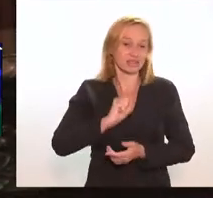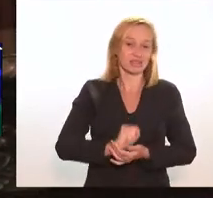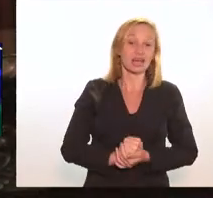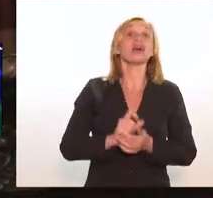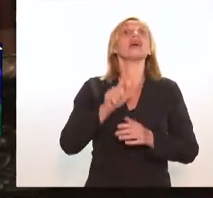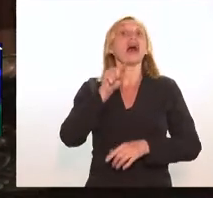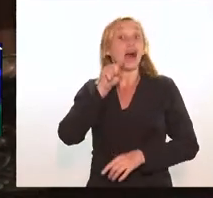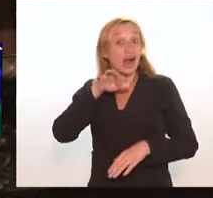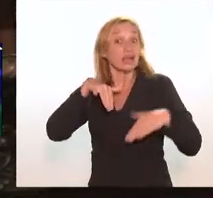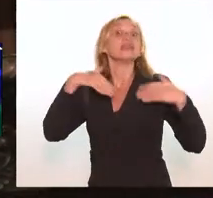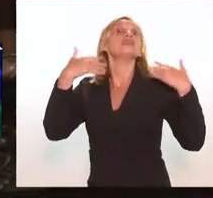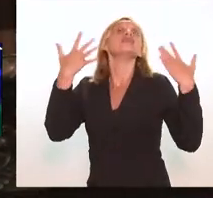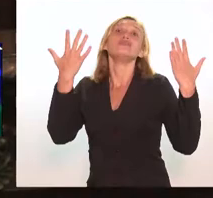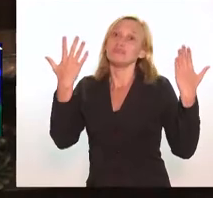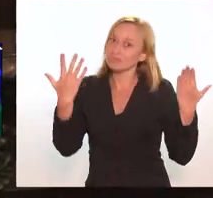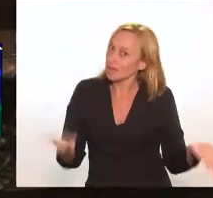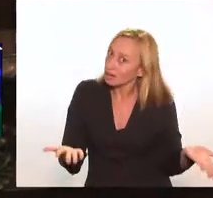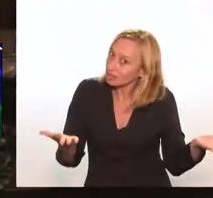Aí então,